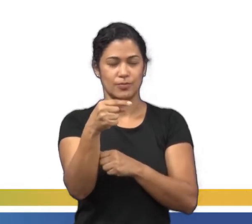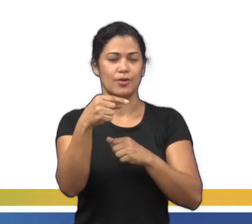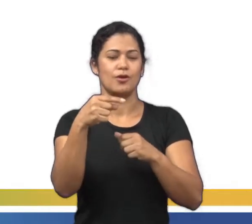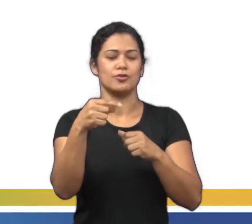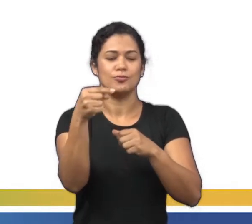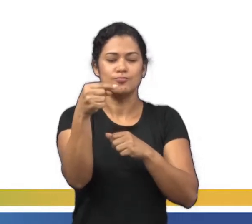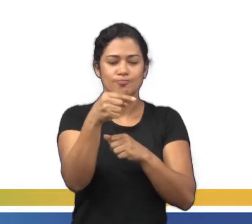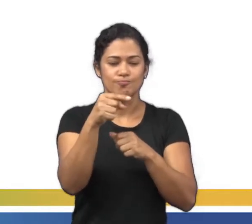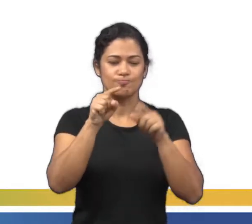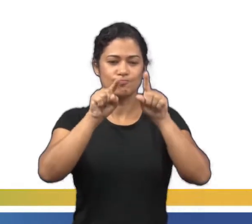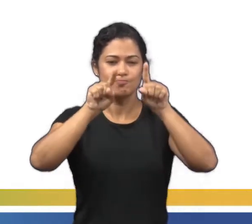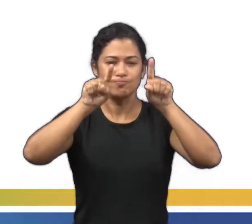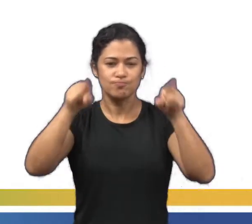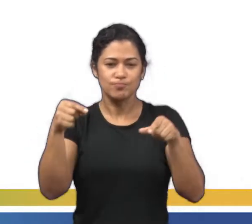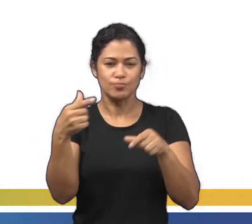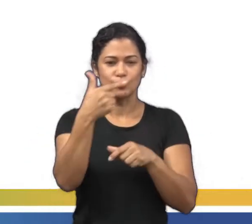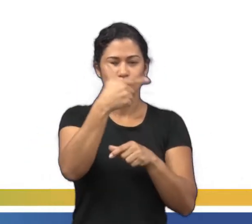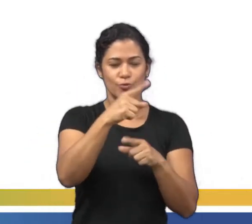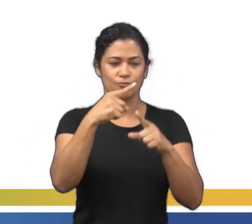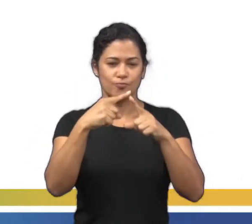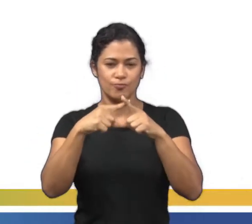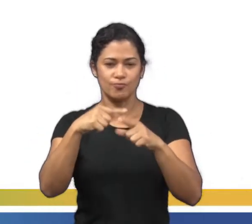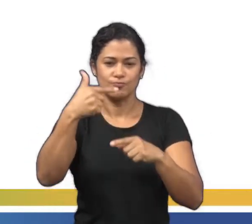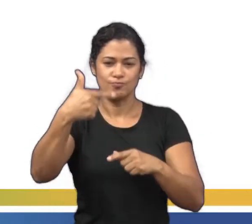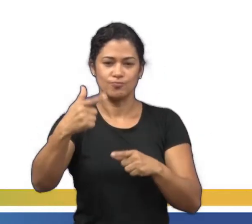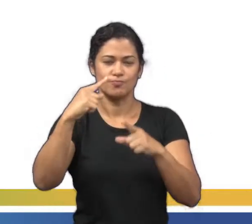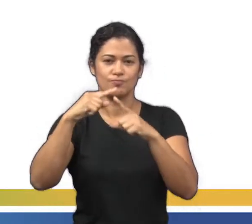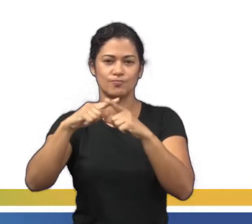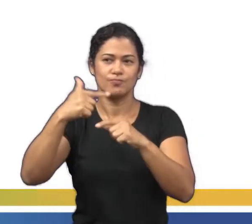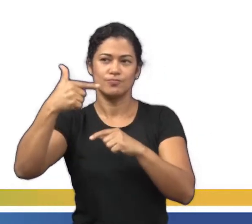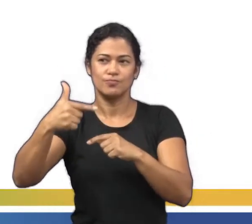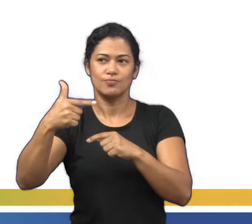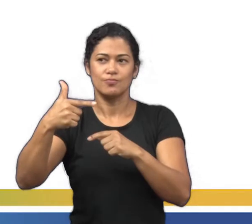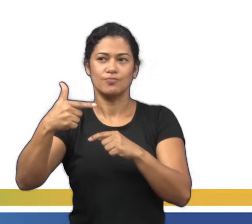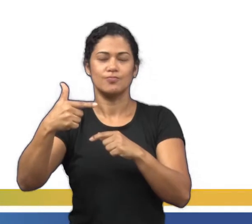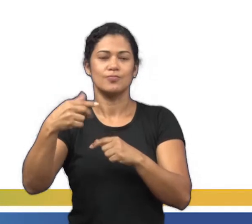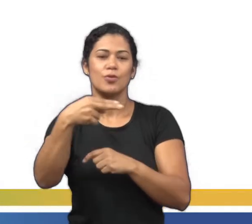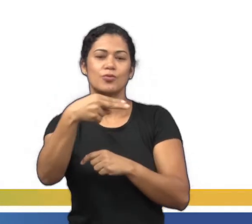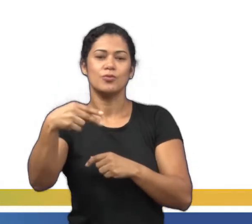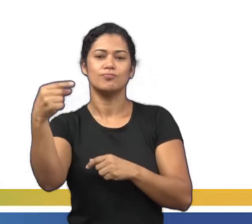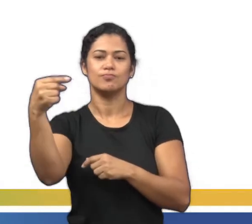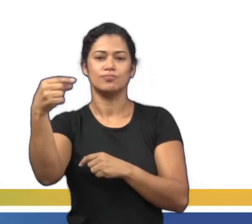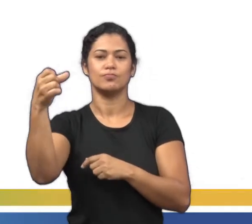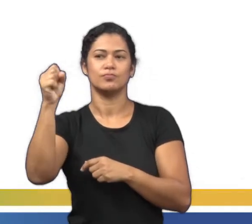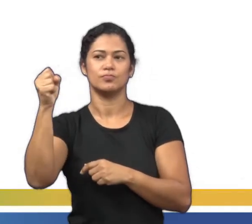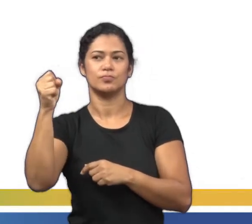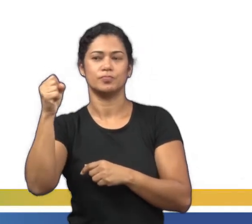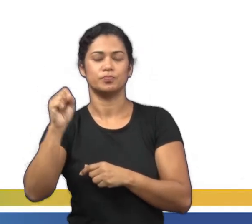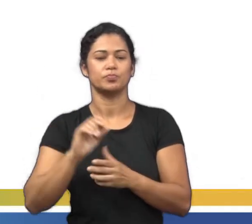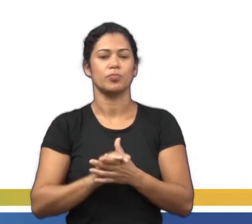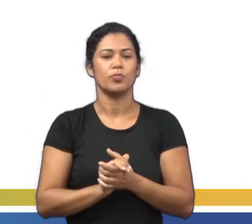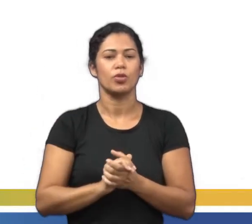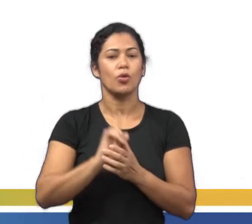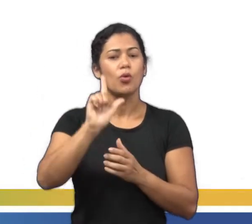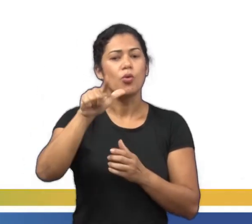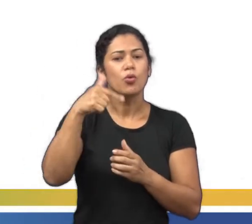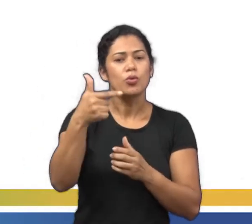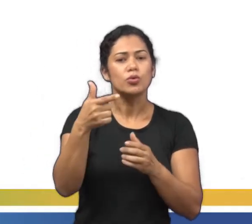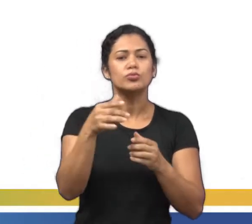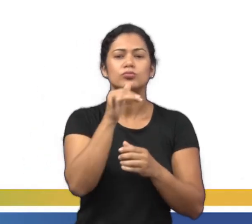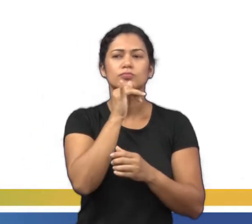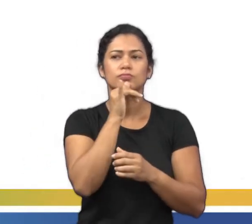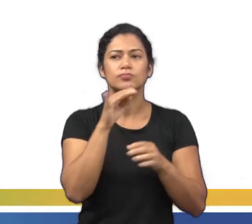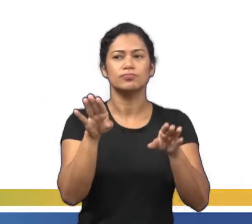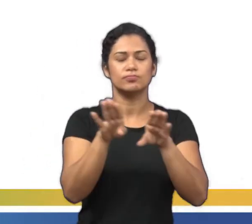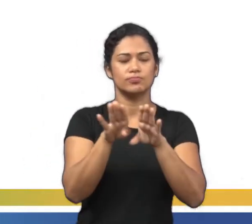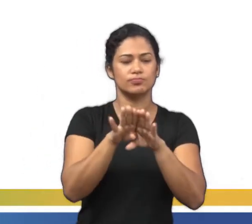repete o sinal menos. Outro exemplo aqui, ó. Menos 3 ao quadrado, que vai ser menos, fora